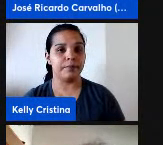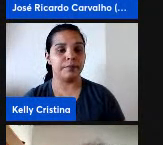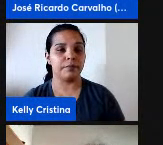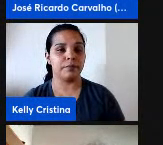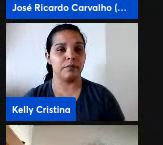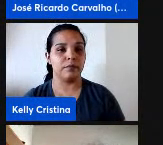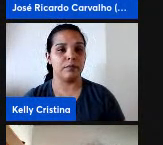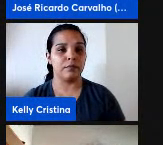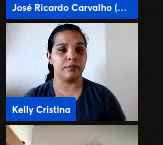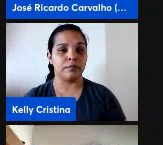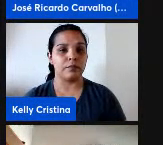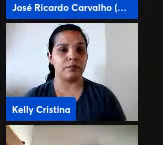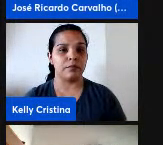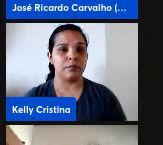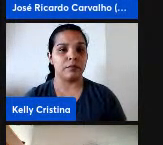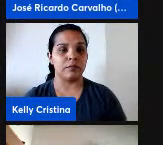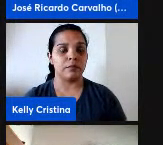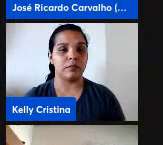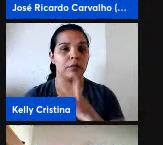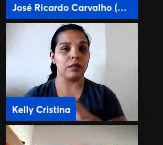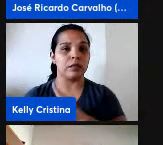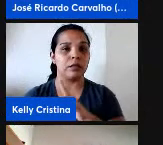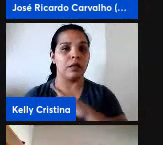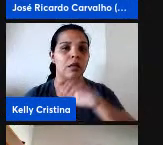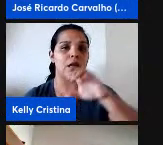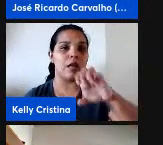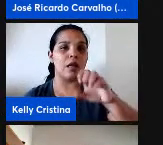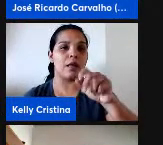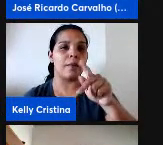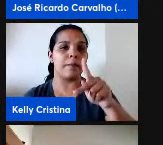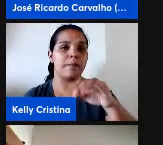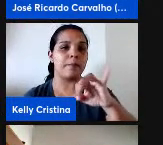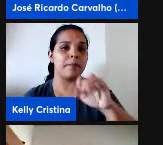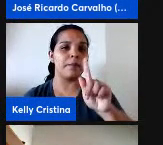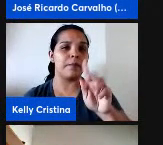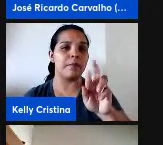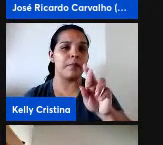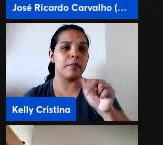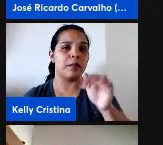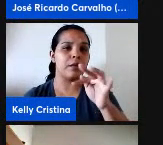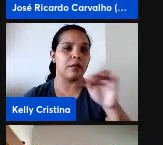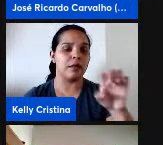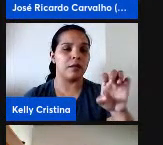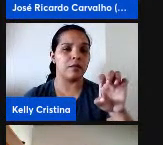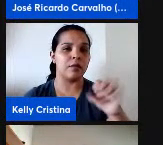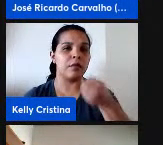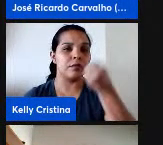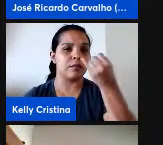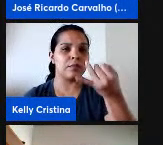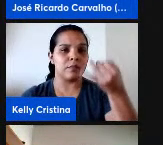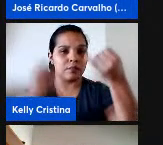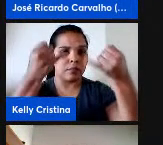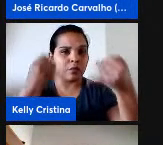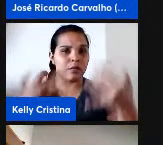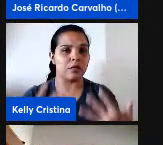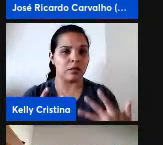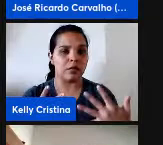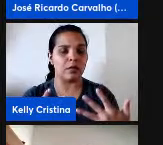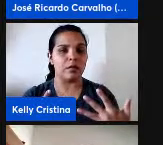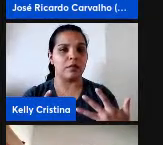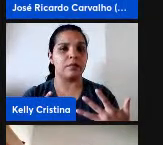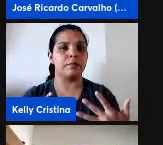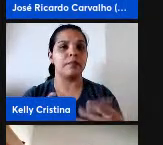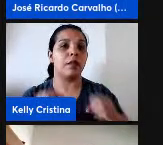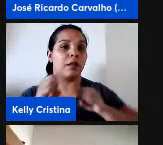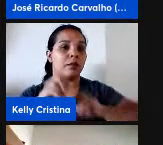Aqui a gente tem uma epígrafe que ele também fala, né, sobre a